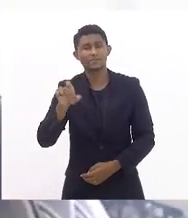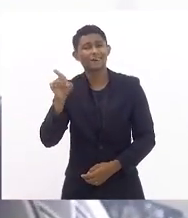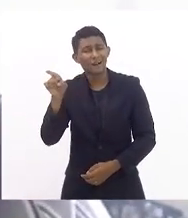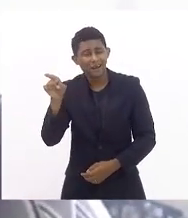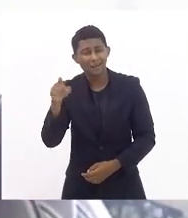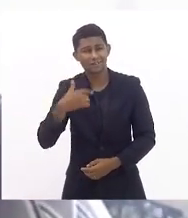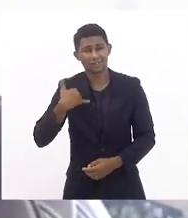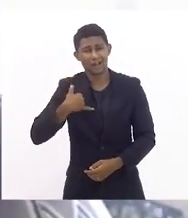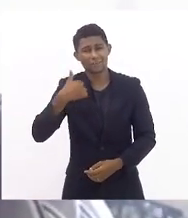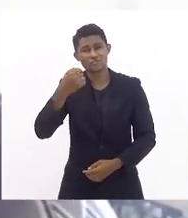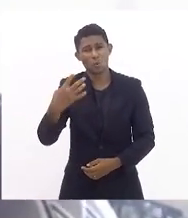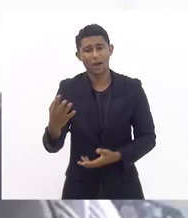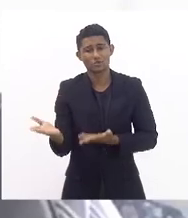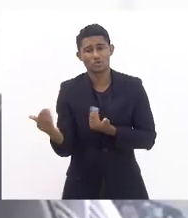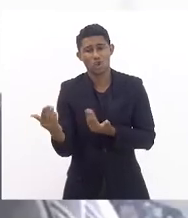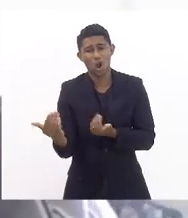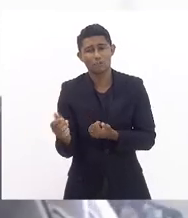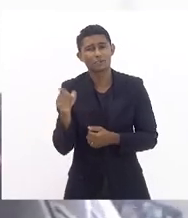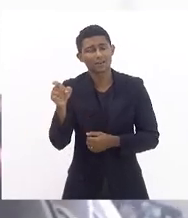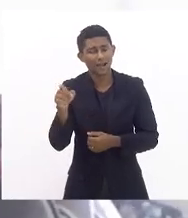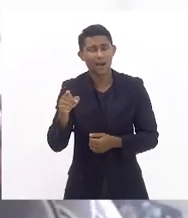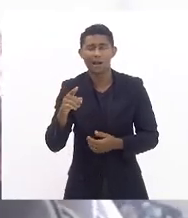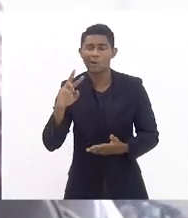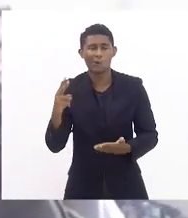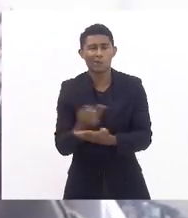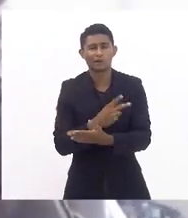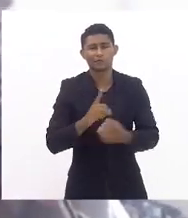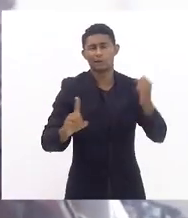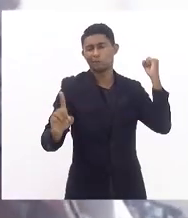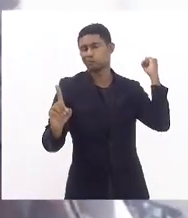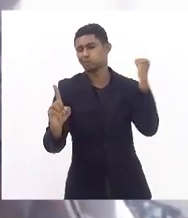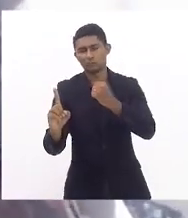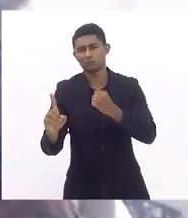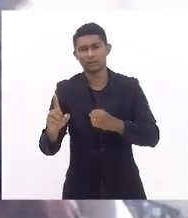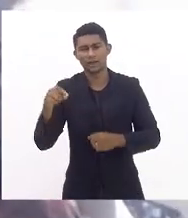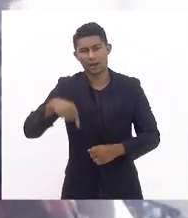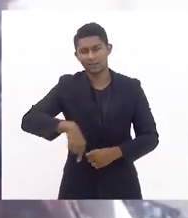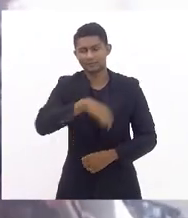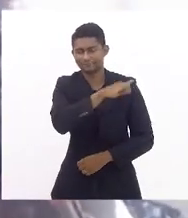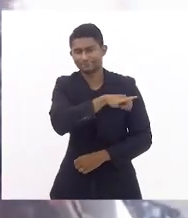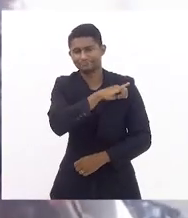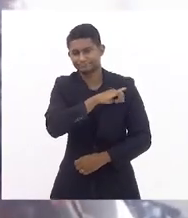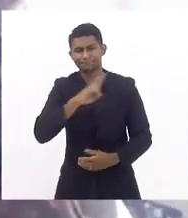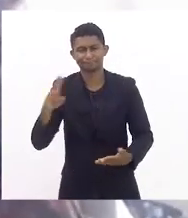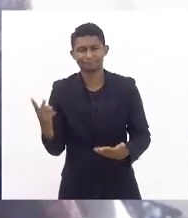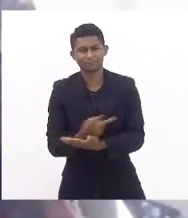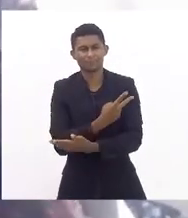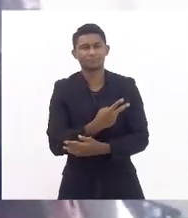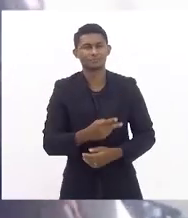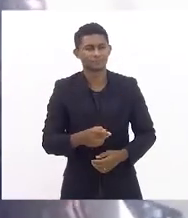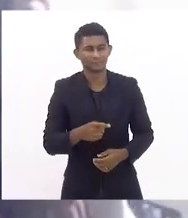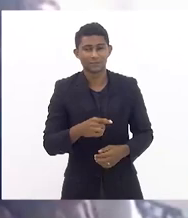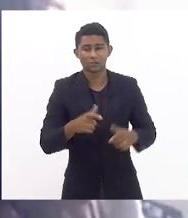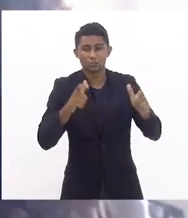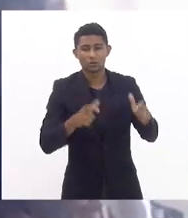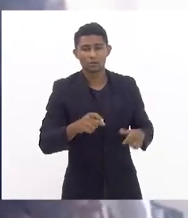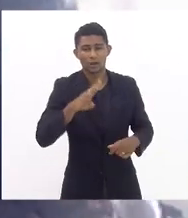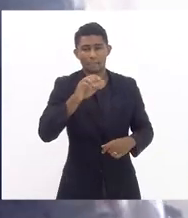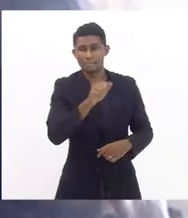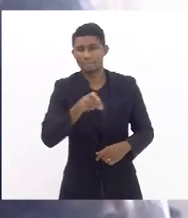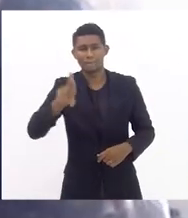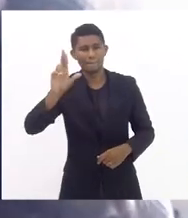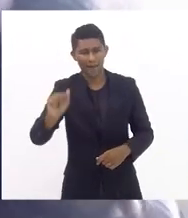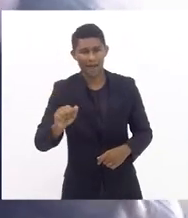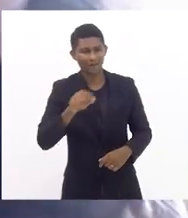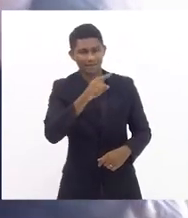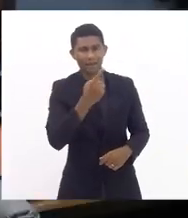24 anos que foi brutalmente assassinado aqui no nosso estado, num quiosque na Barra da Tijuca.